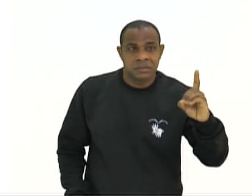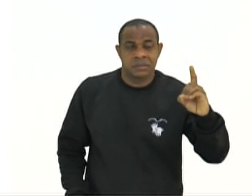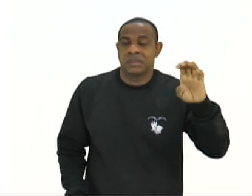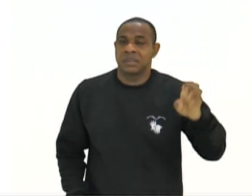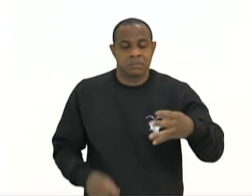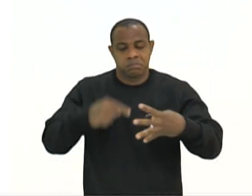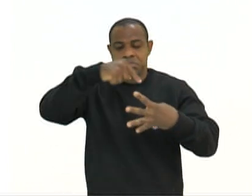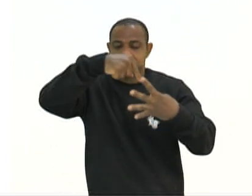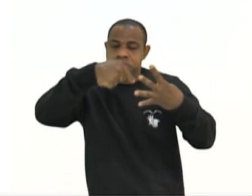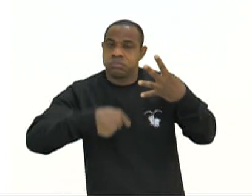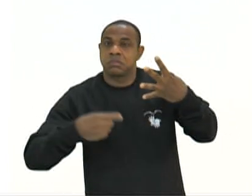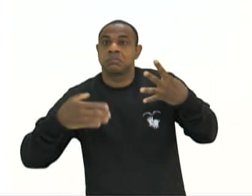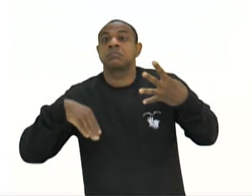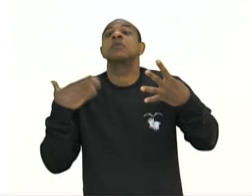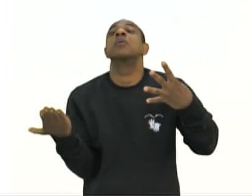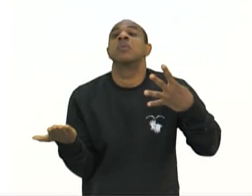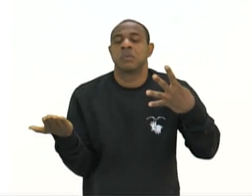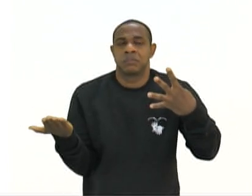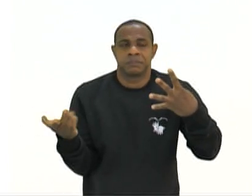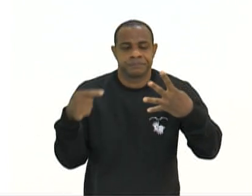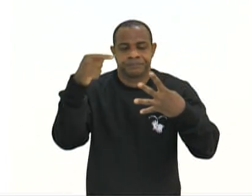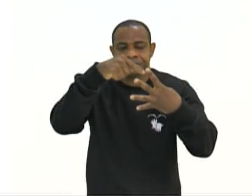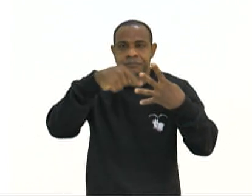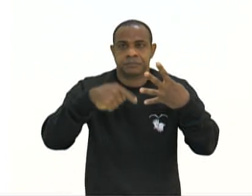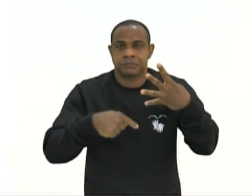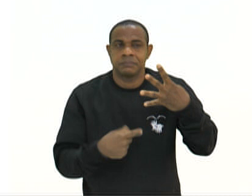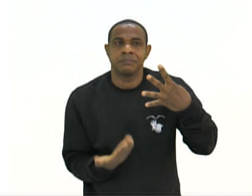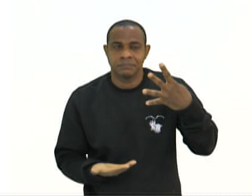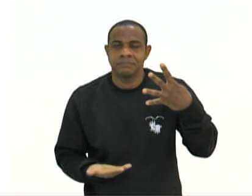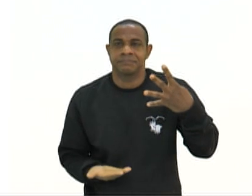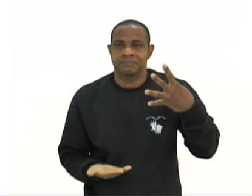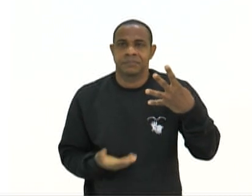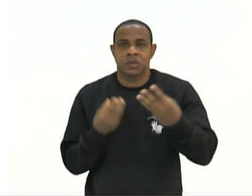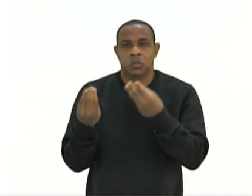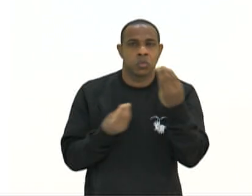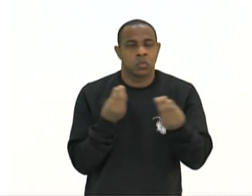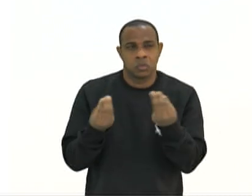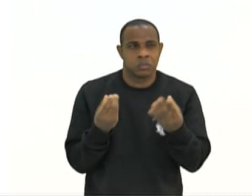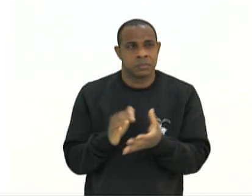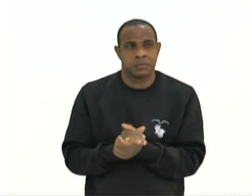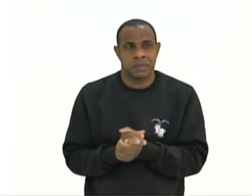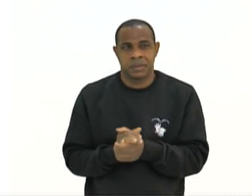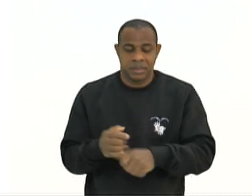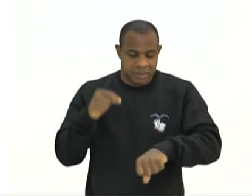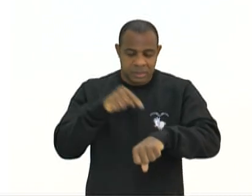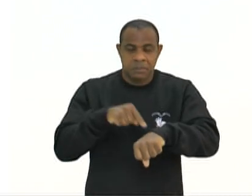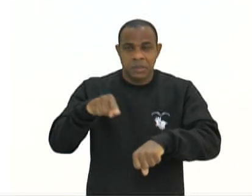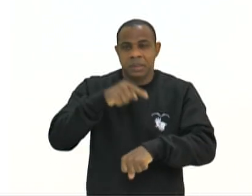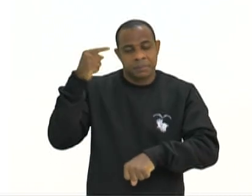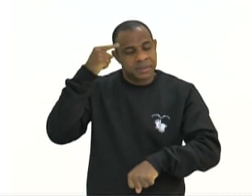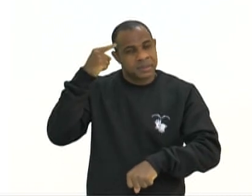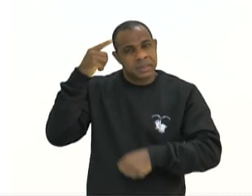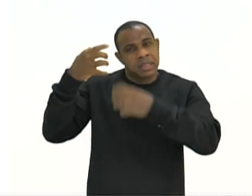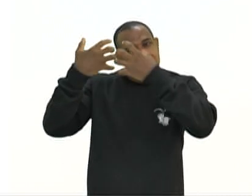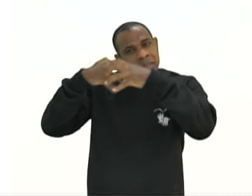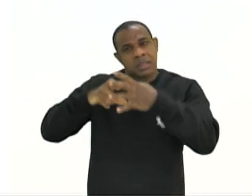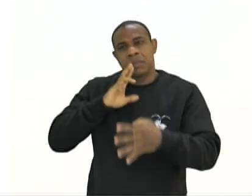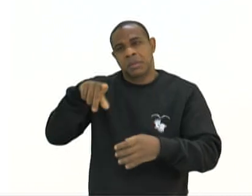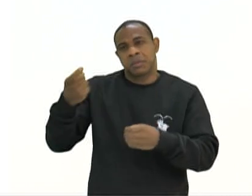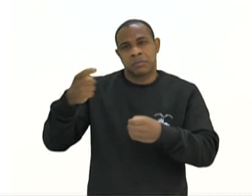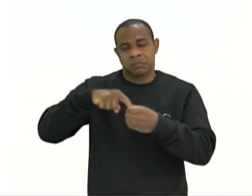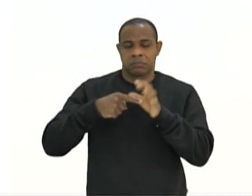Na letra D, a velocidade. E na letra E, a intensidade. Então, um tempinho para vocês pensarem na resposta.